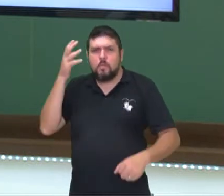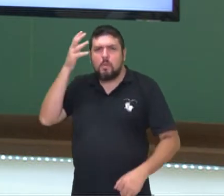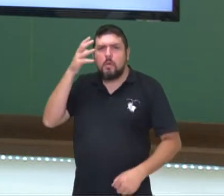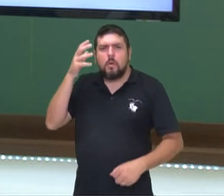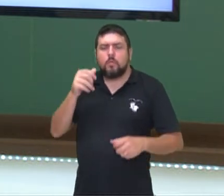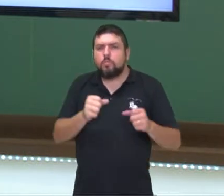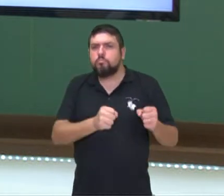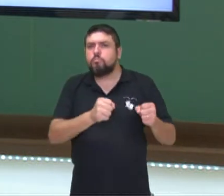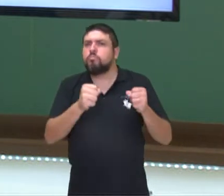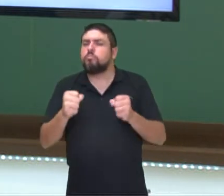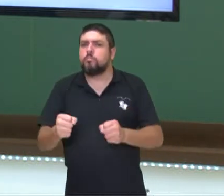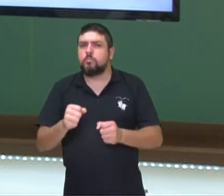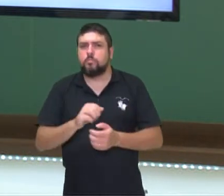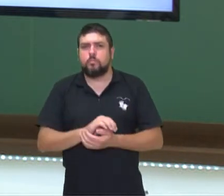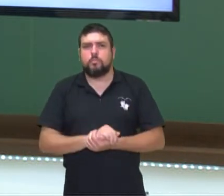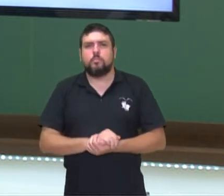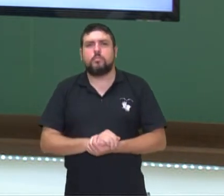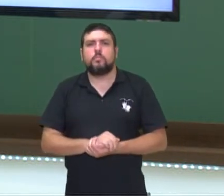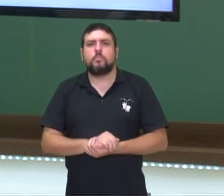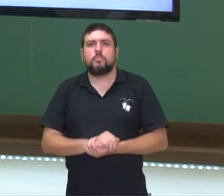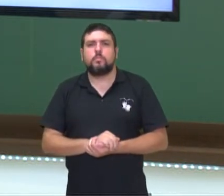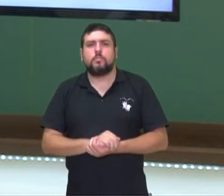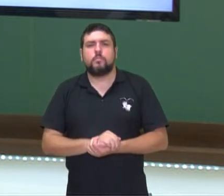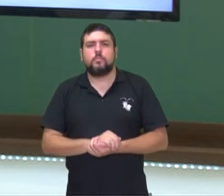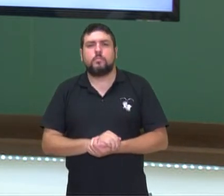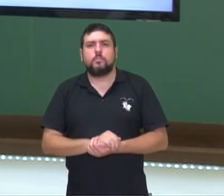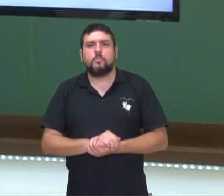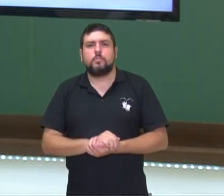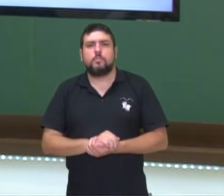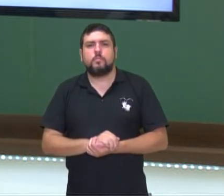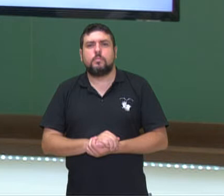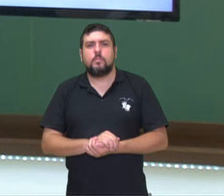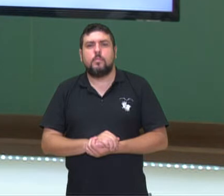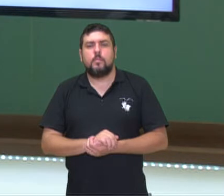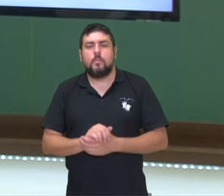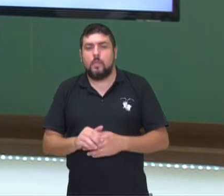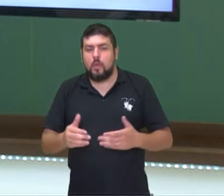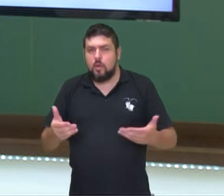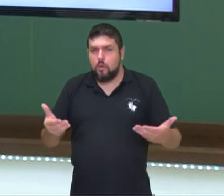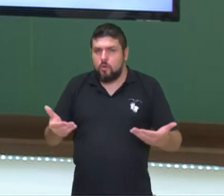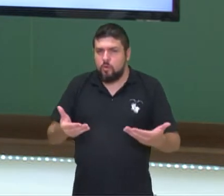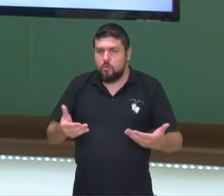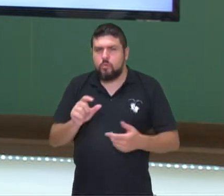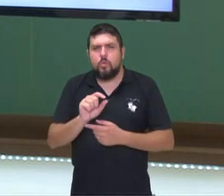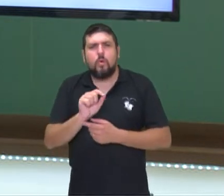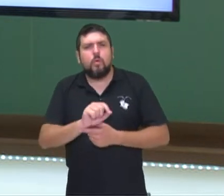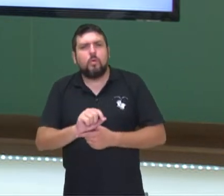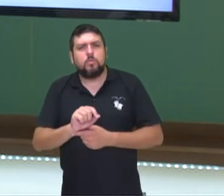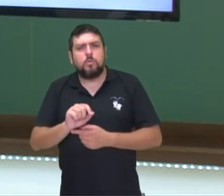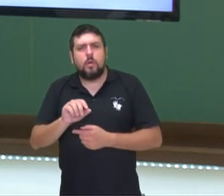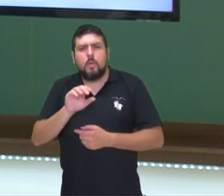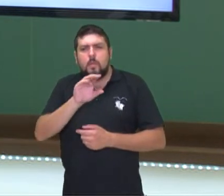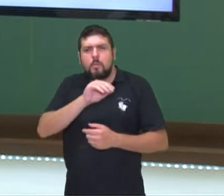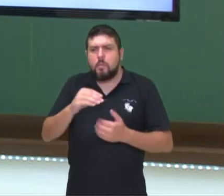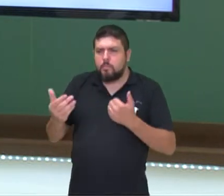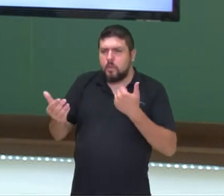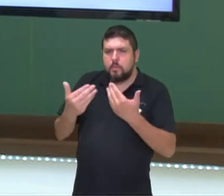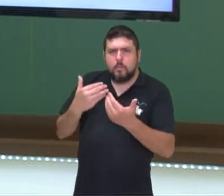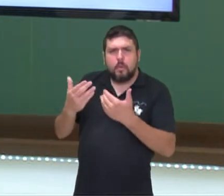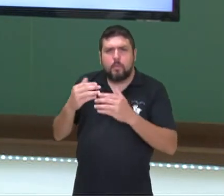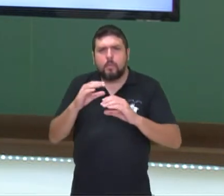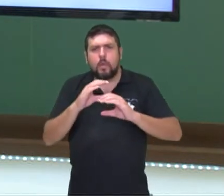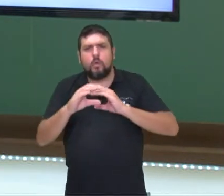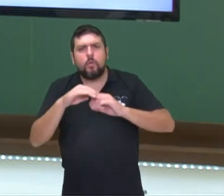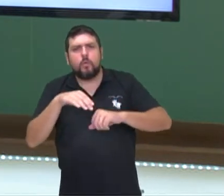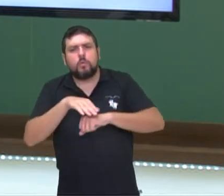Em um mundo, neste mundo atual em que vivemos, em que a linguagem oral ela é tão importante, conversar é